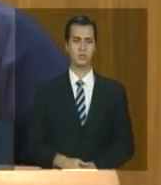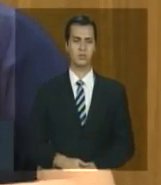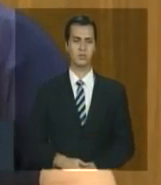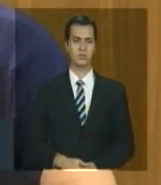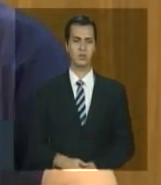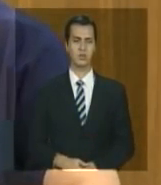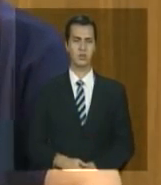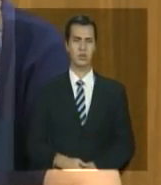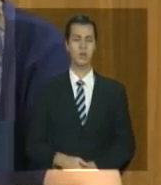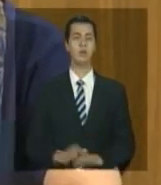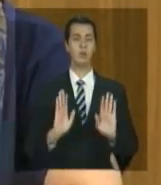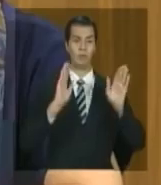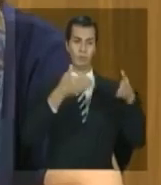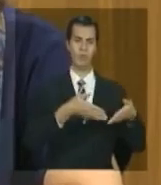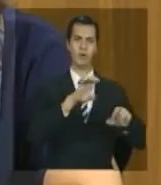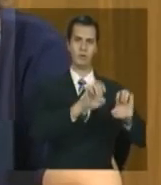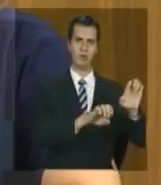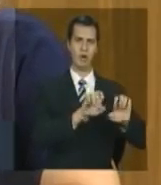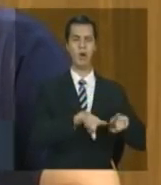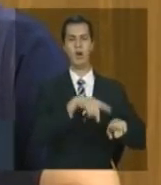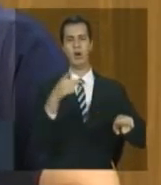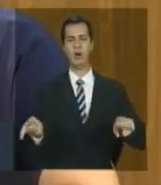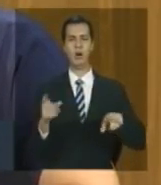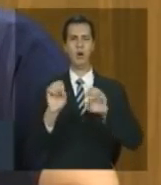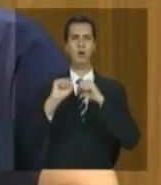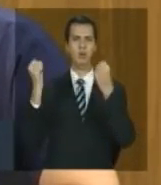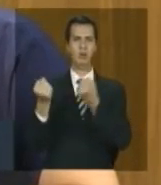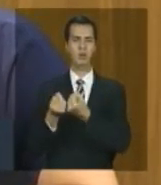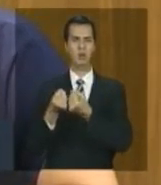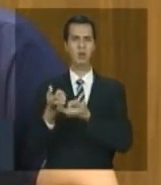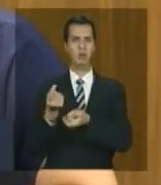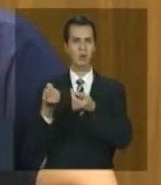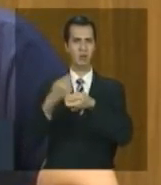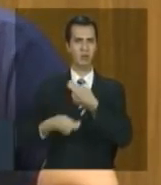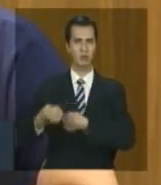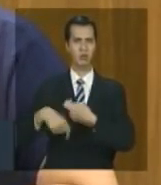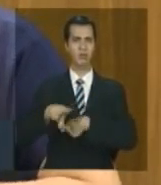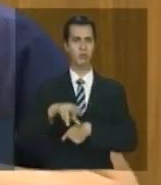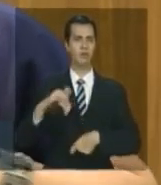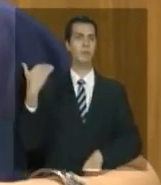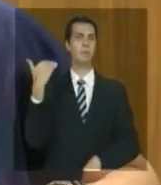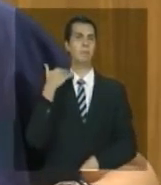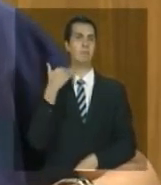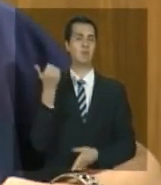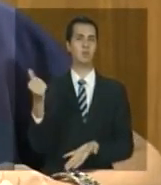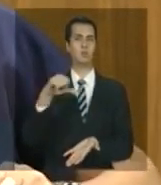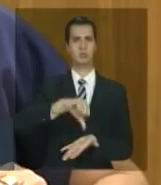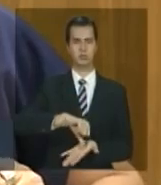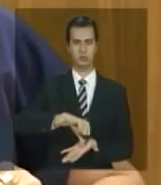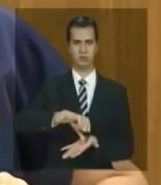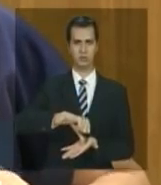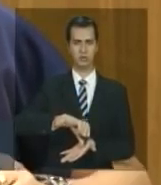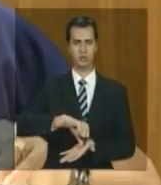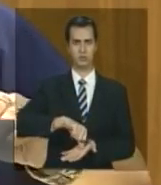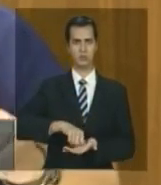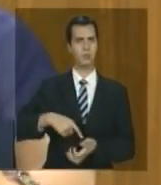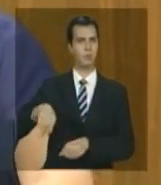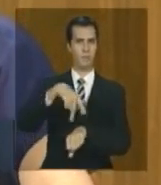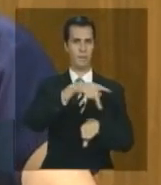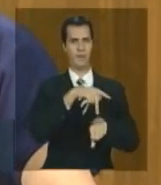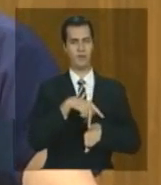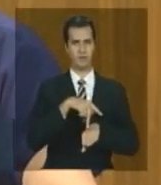do fórum empresarial, um seminário financeiro com a presença, inclusive, de presidentes de bancos centrais dos países.